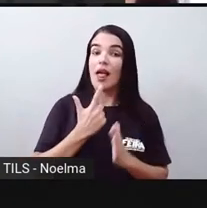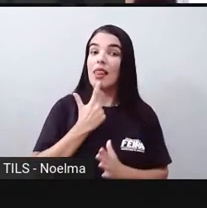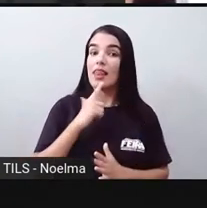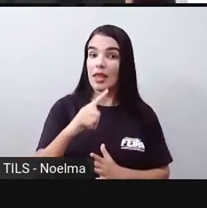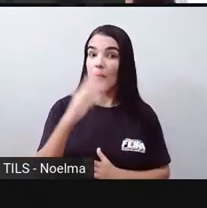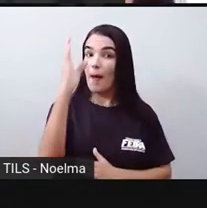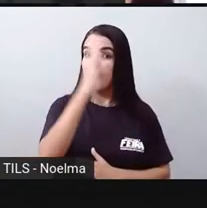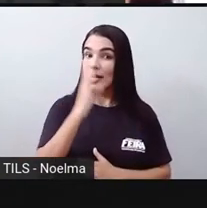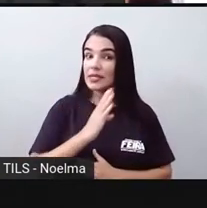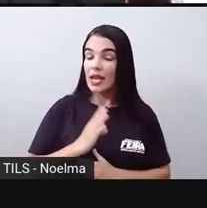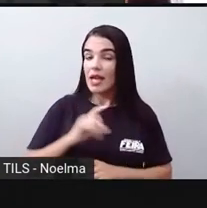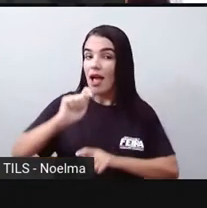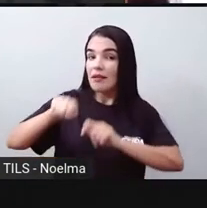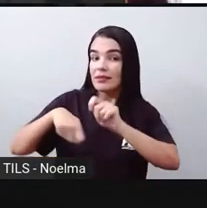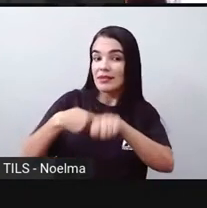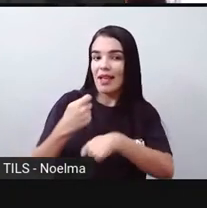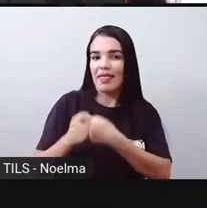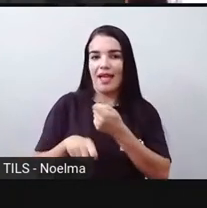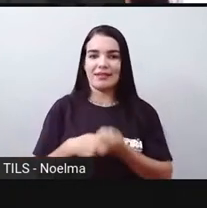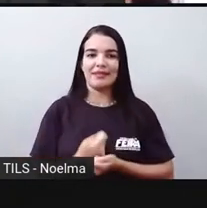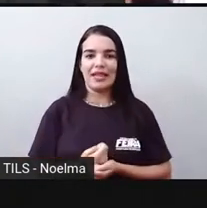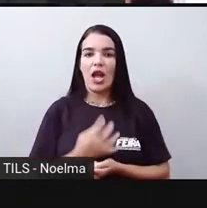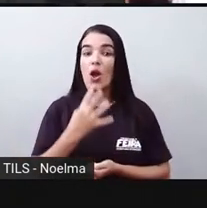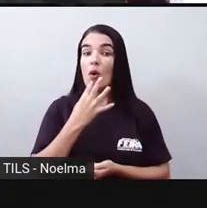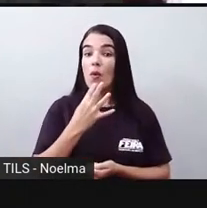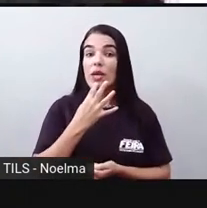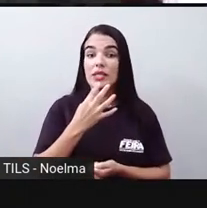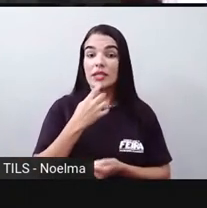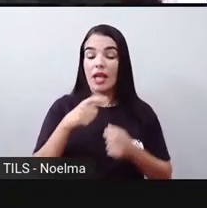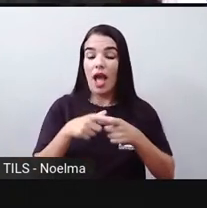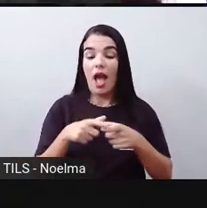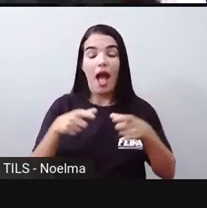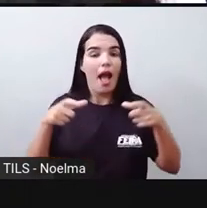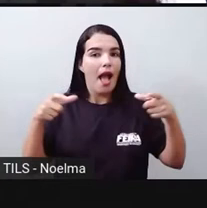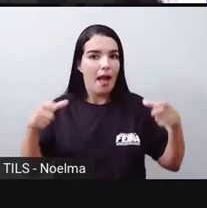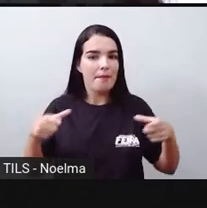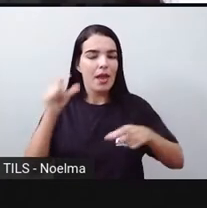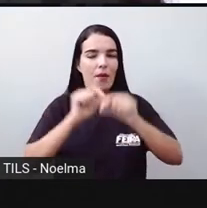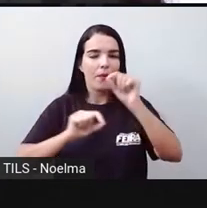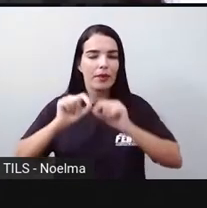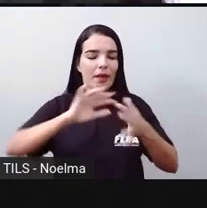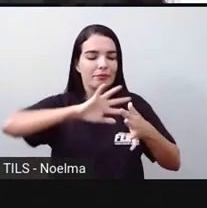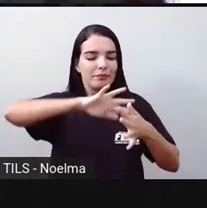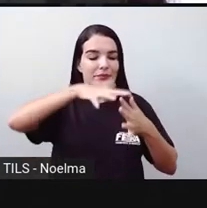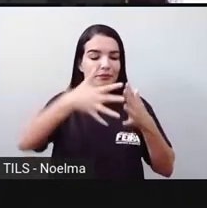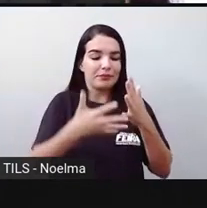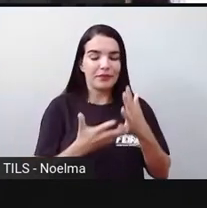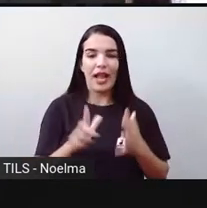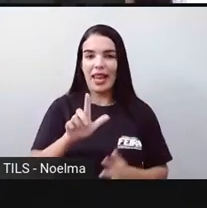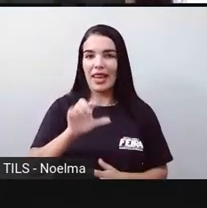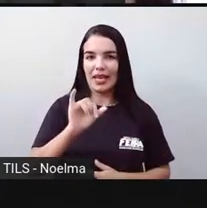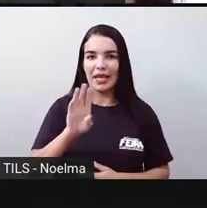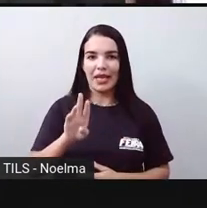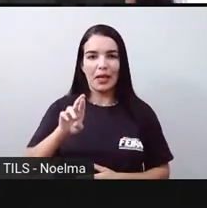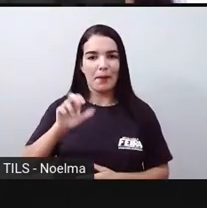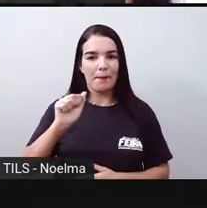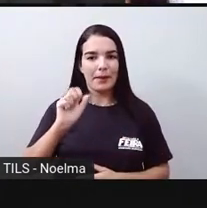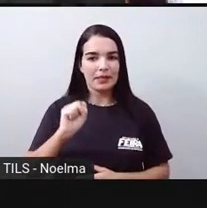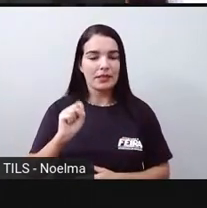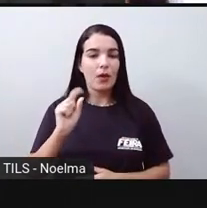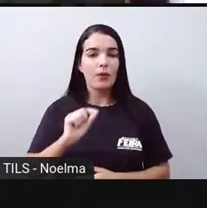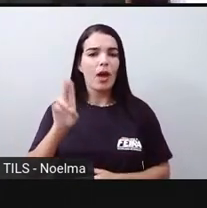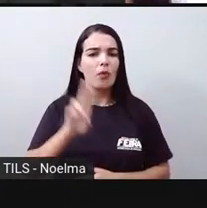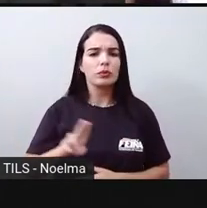Língua Brasileira de Sinais. A Língua Brasileira de Sinais, conhecida amplamente aí por Libras, é usada